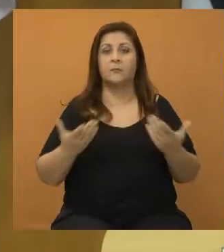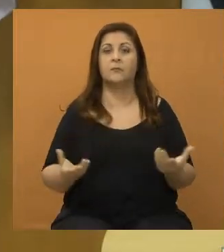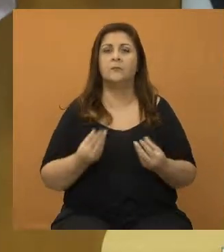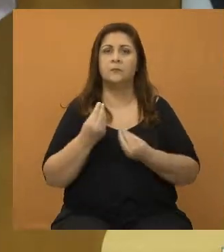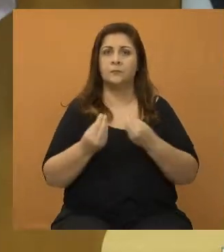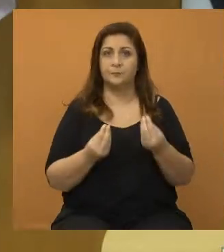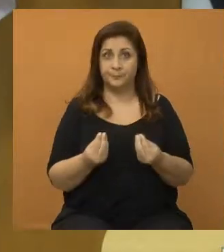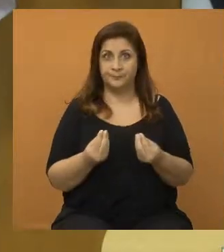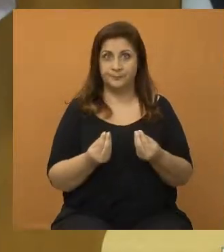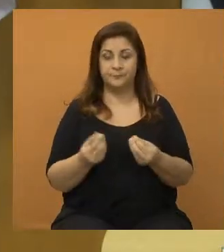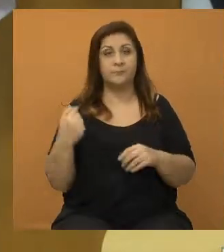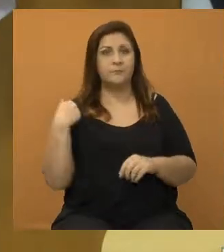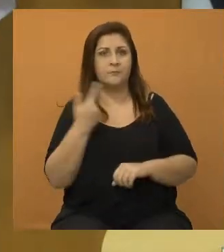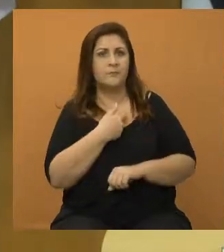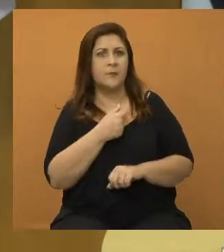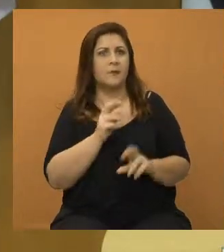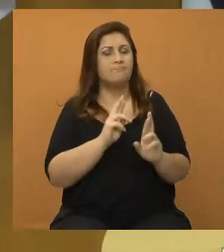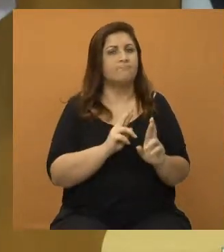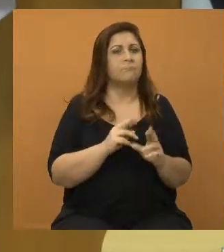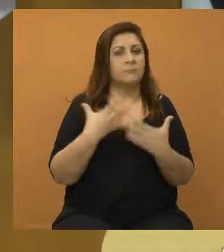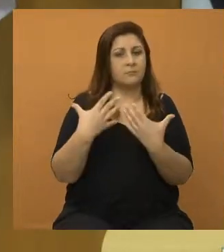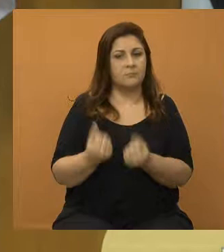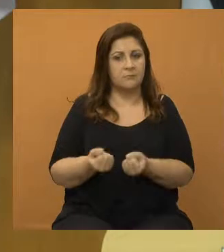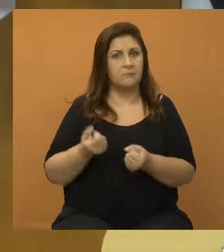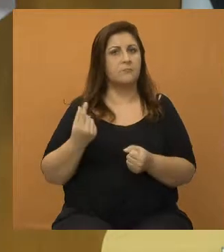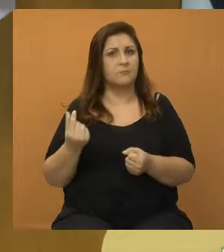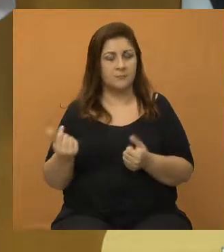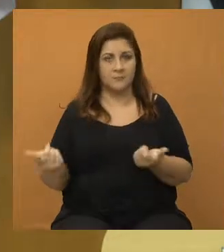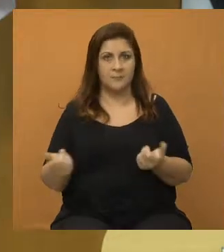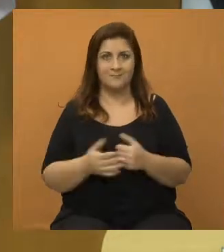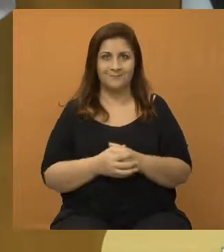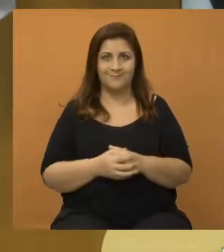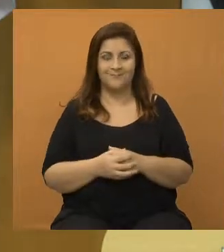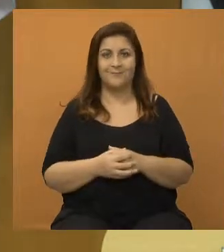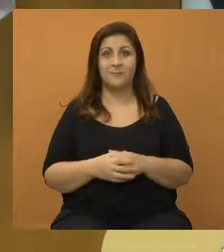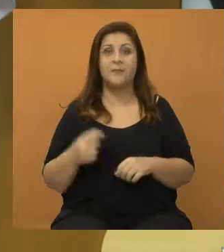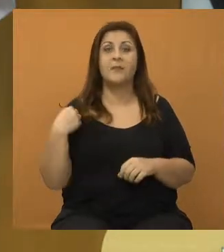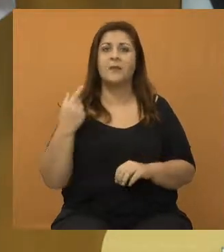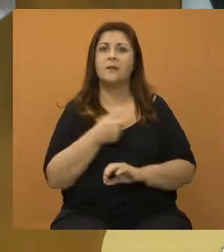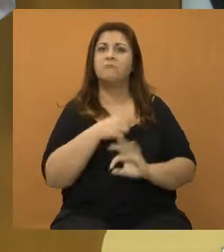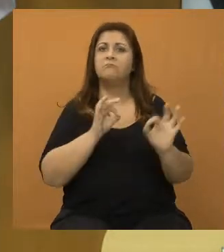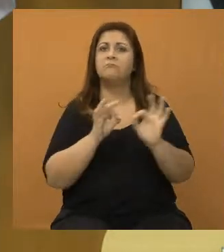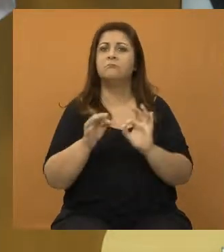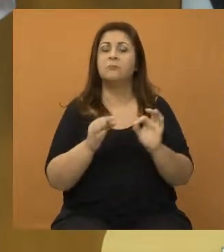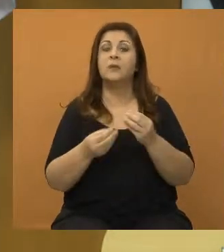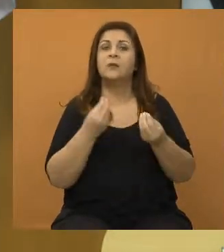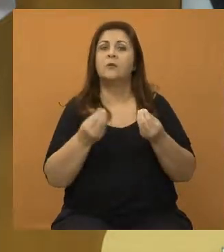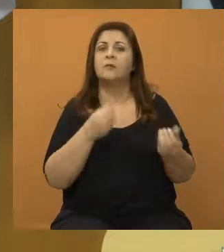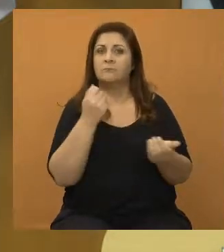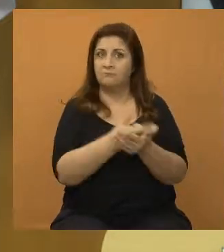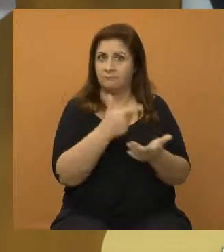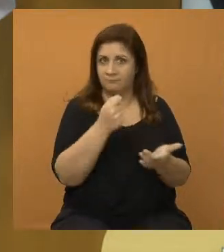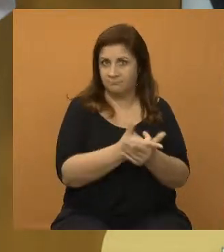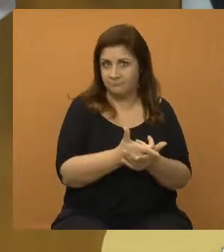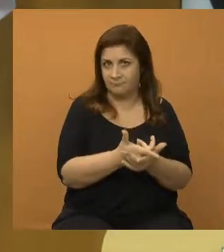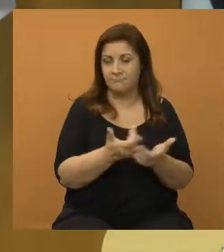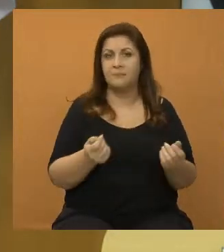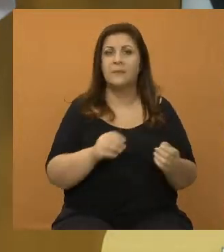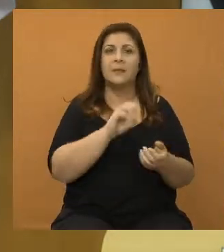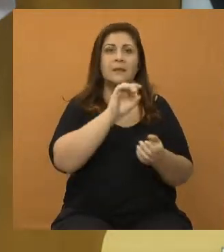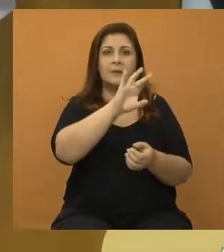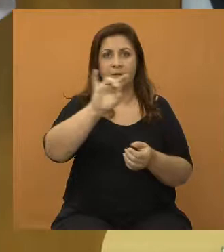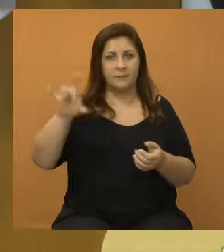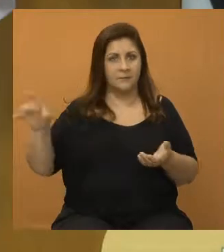que a gente espera ter de receita, e assim a gente fixa as despesas e as despesas por